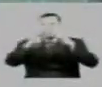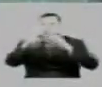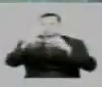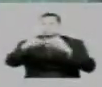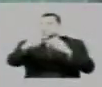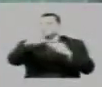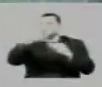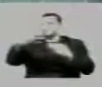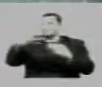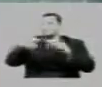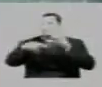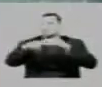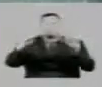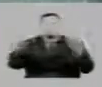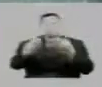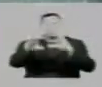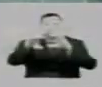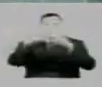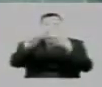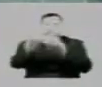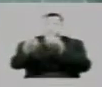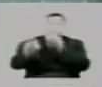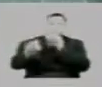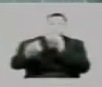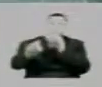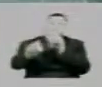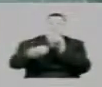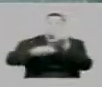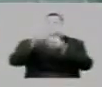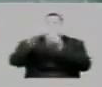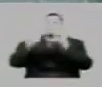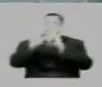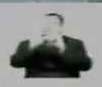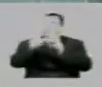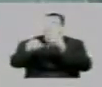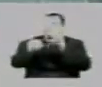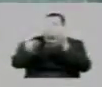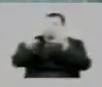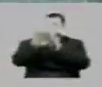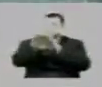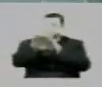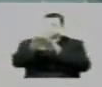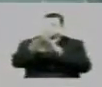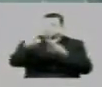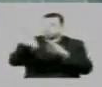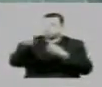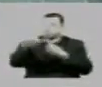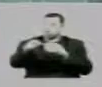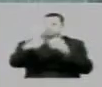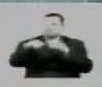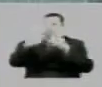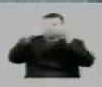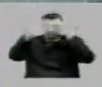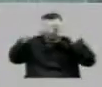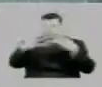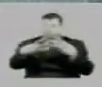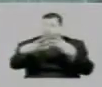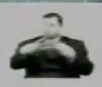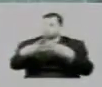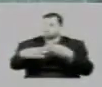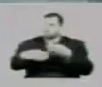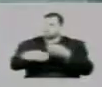temos 24 meses até a Copa. Como é que faz essa conta? A unidade gestora deve nos